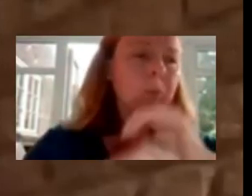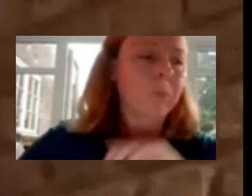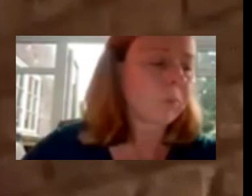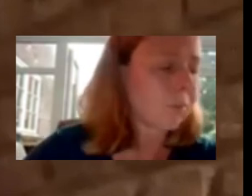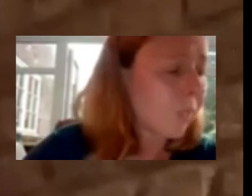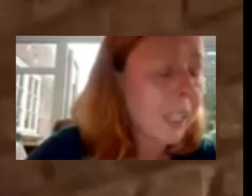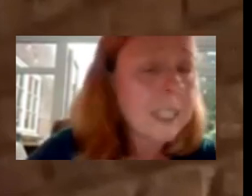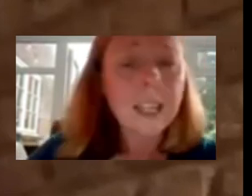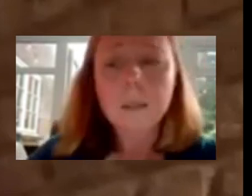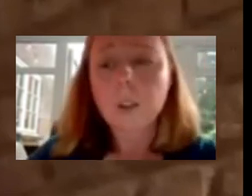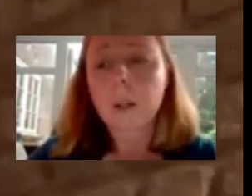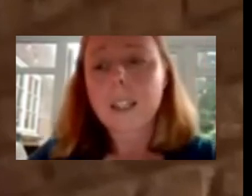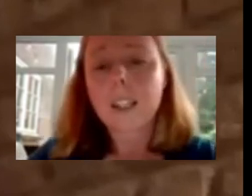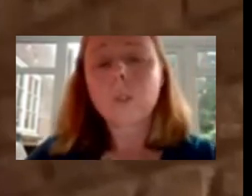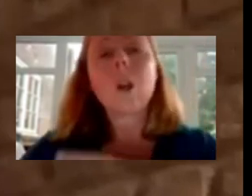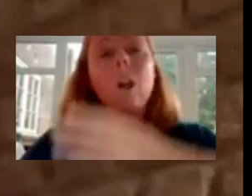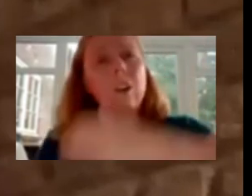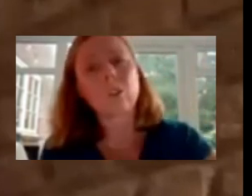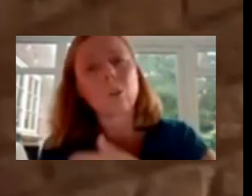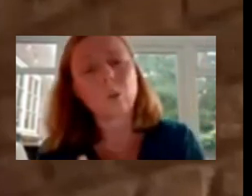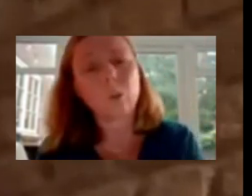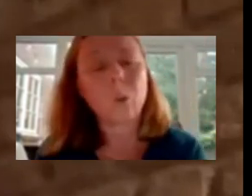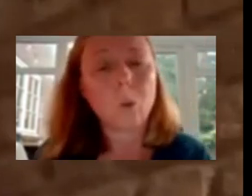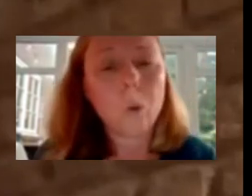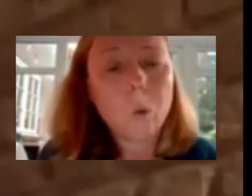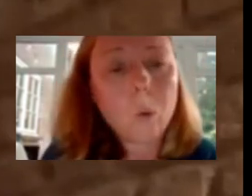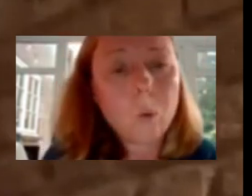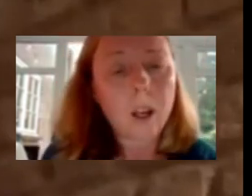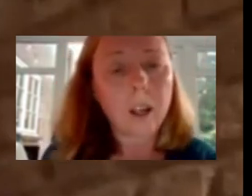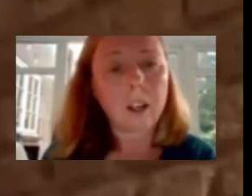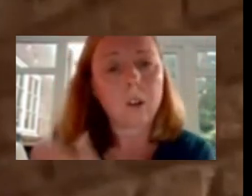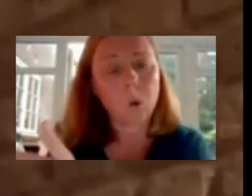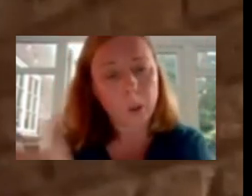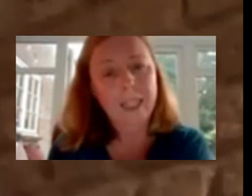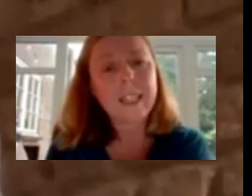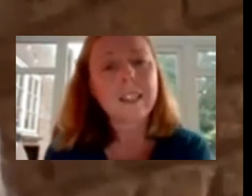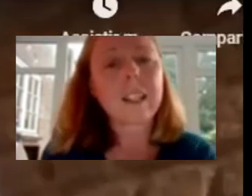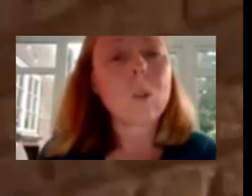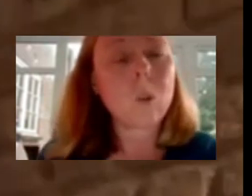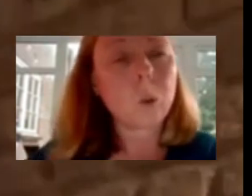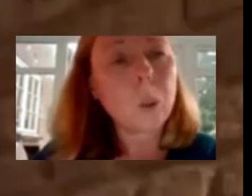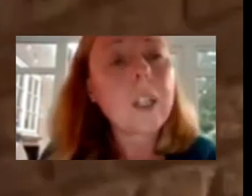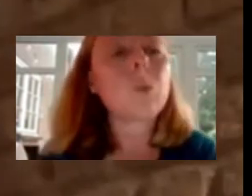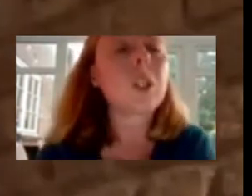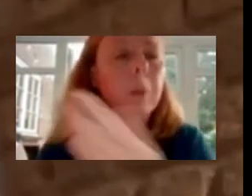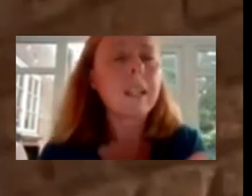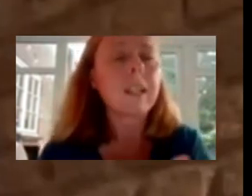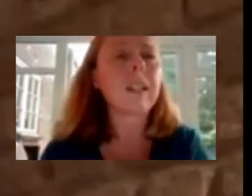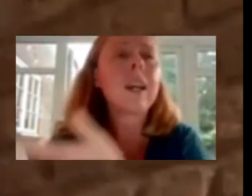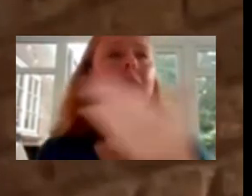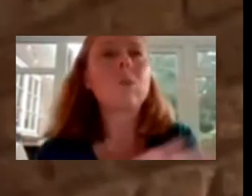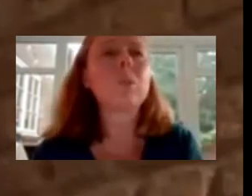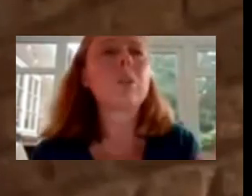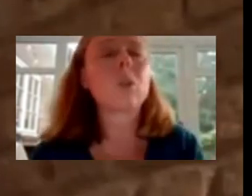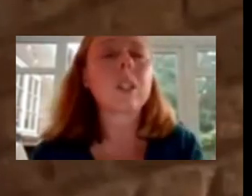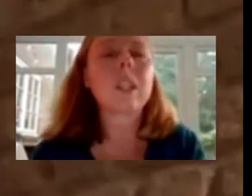brasileiro. E esse casamento brasileiro, segundo o roteirista, né, o Tunico explica,